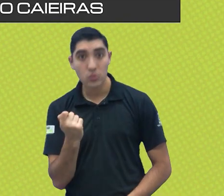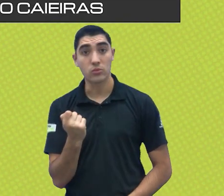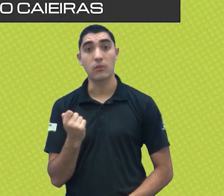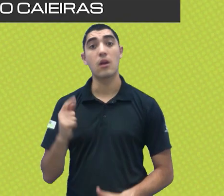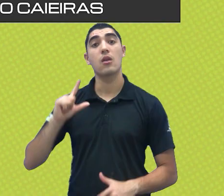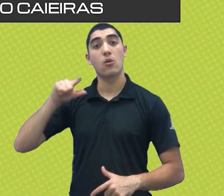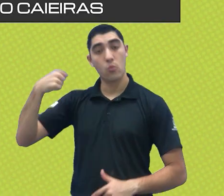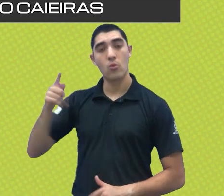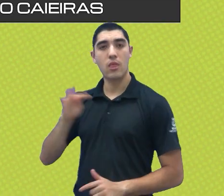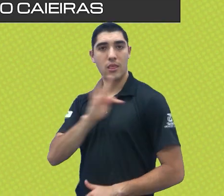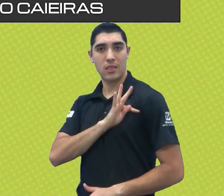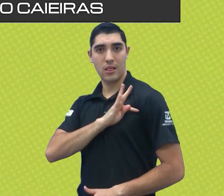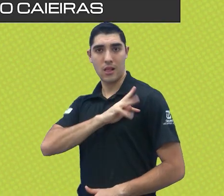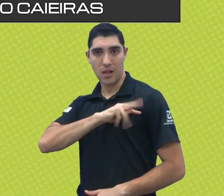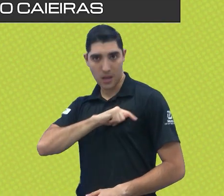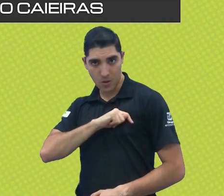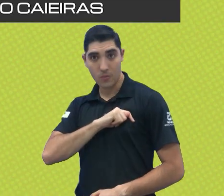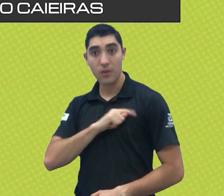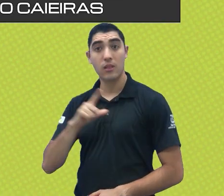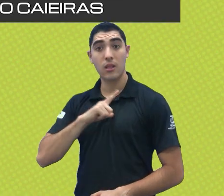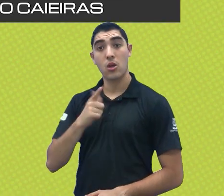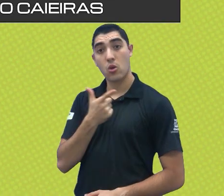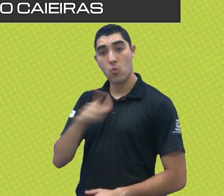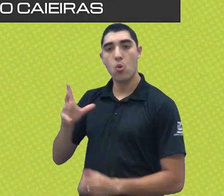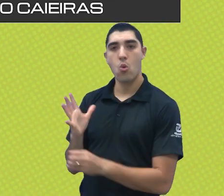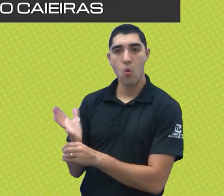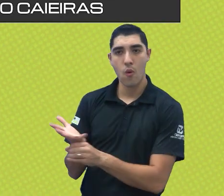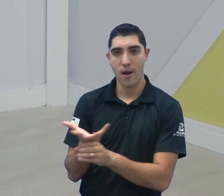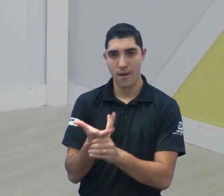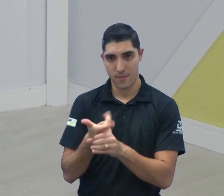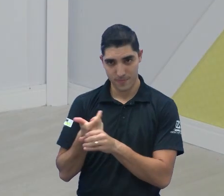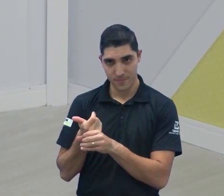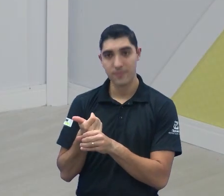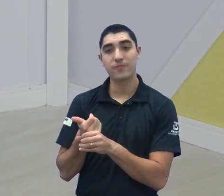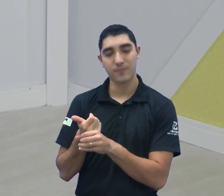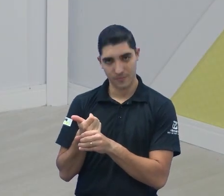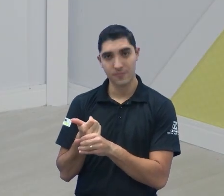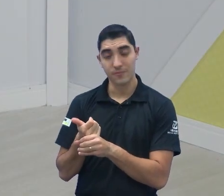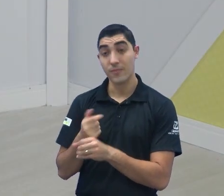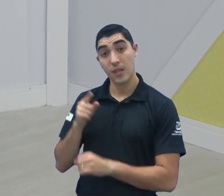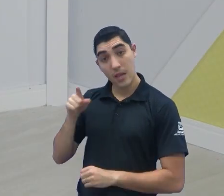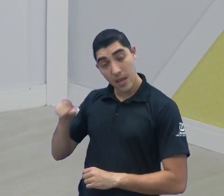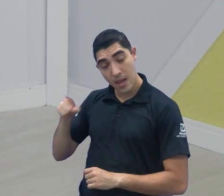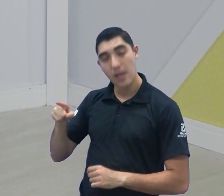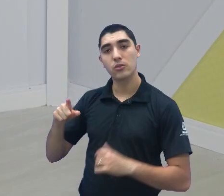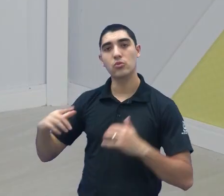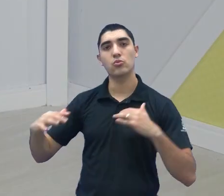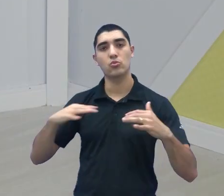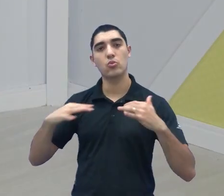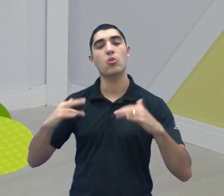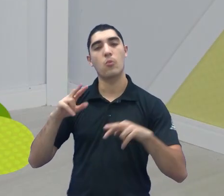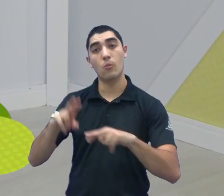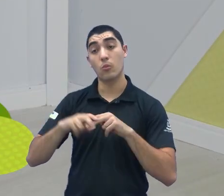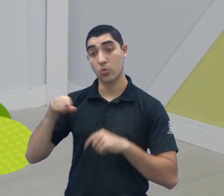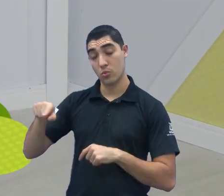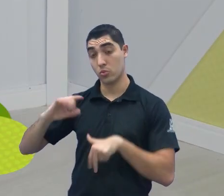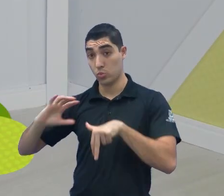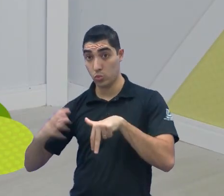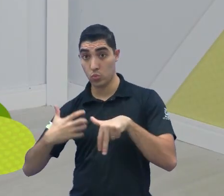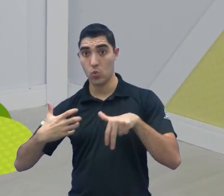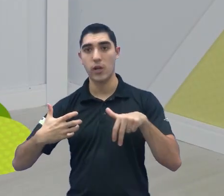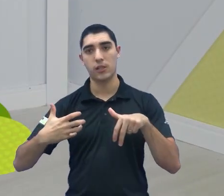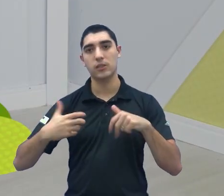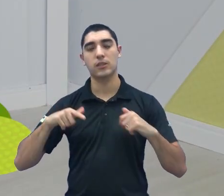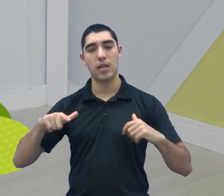o Taquaritinga, depois recebe o Colorado de Caieiras. Esta aí, os primeiros jogos do Joseense que se prepara para a disputa